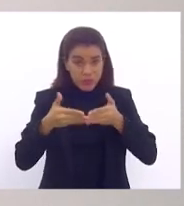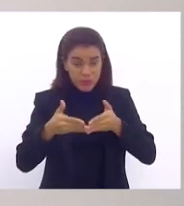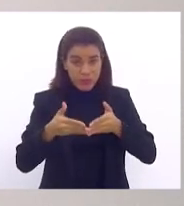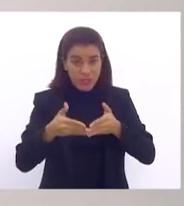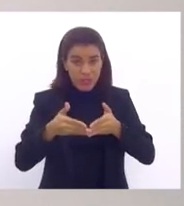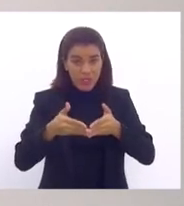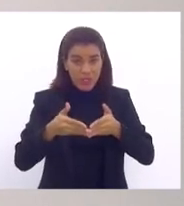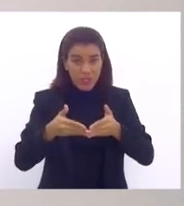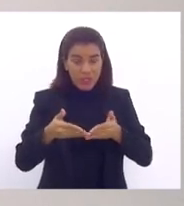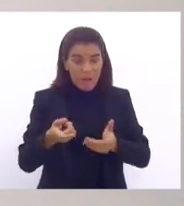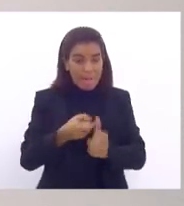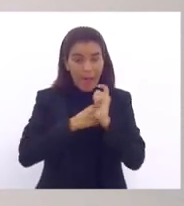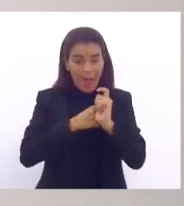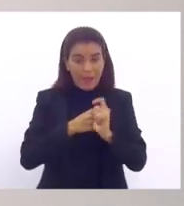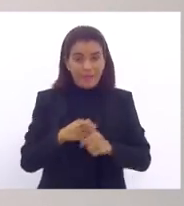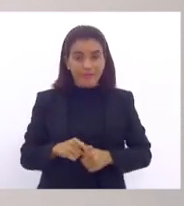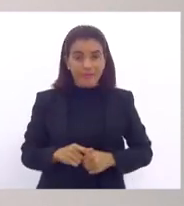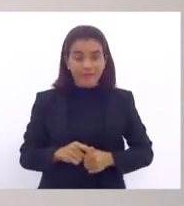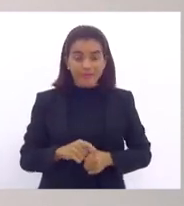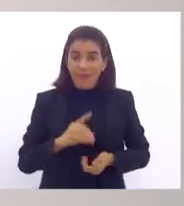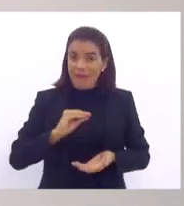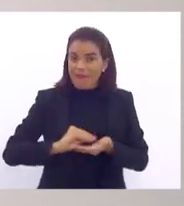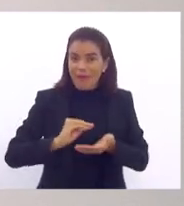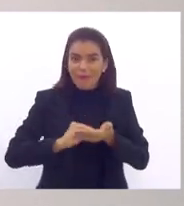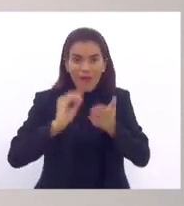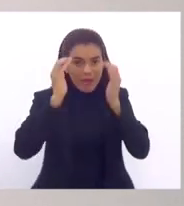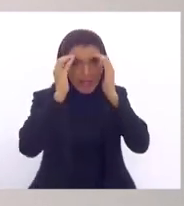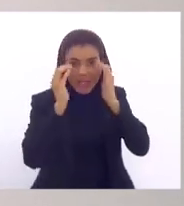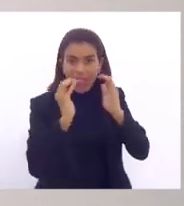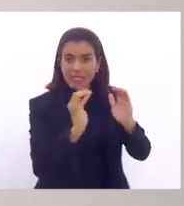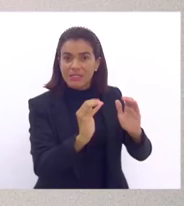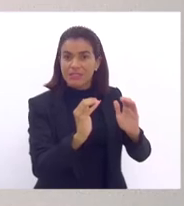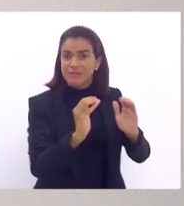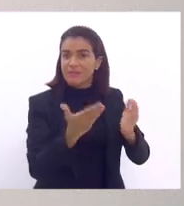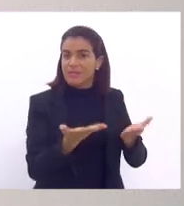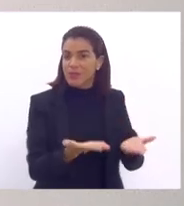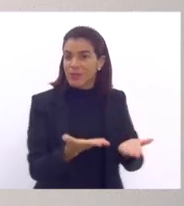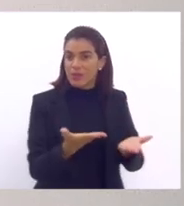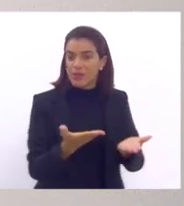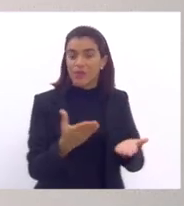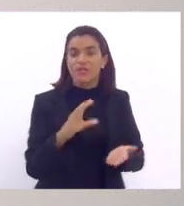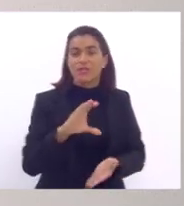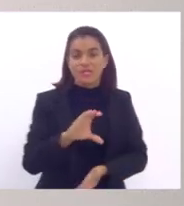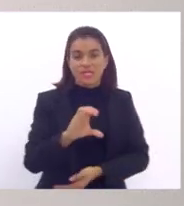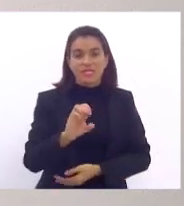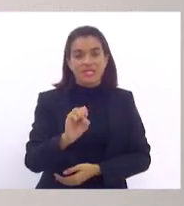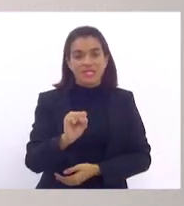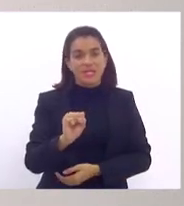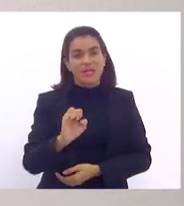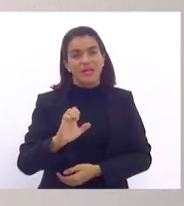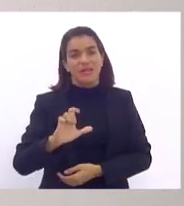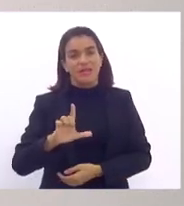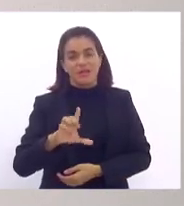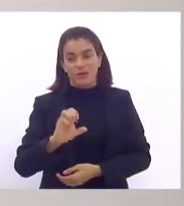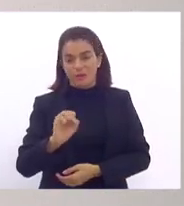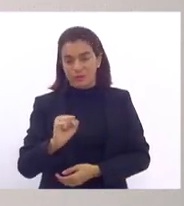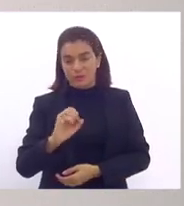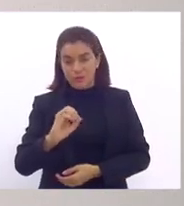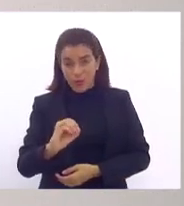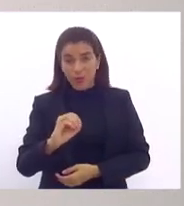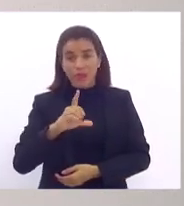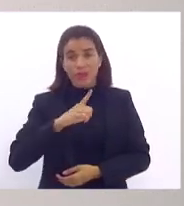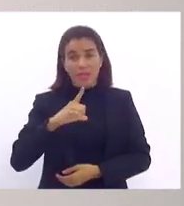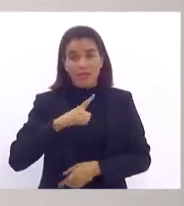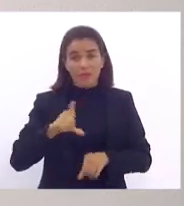heresia é o desrespeito ao mandato Popular Celso supita teve o mandato suspenso